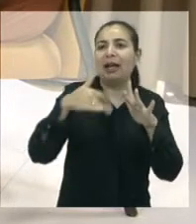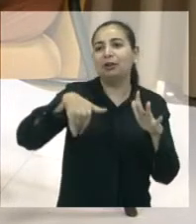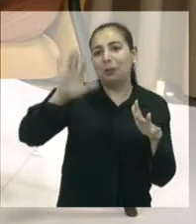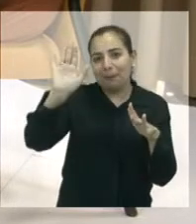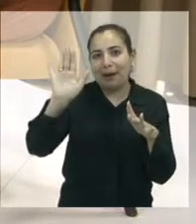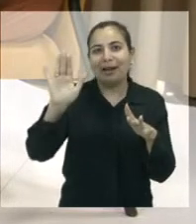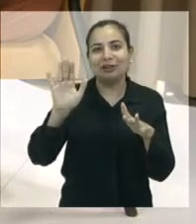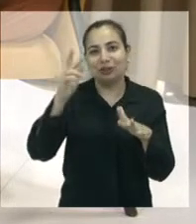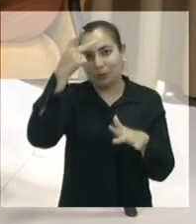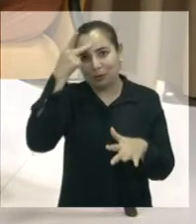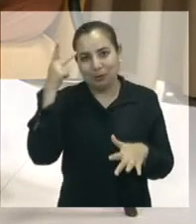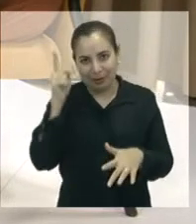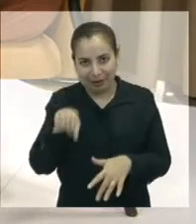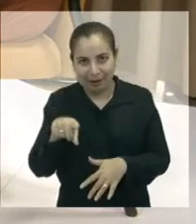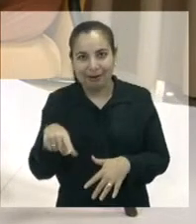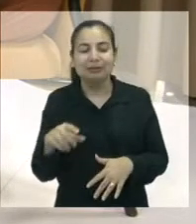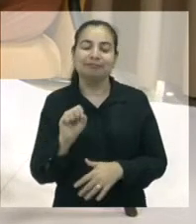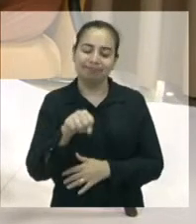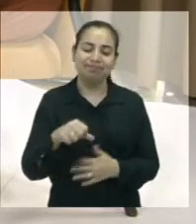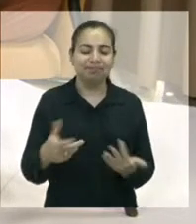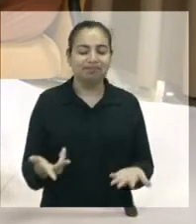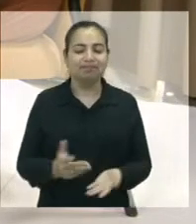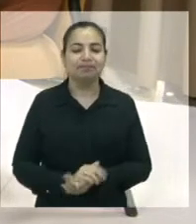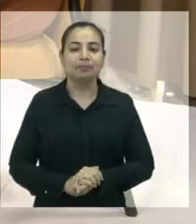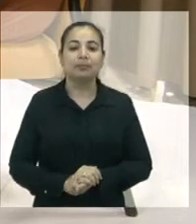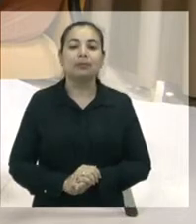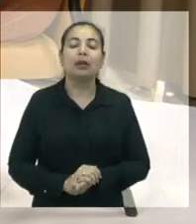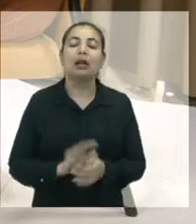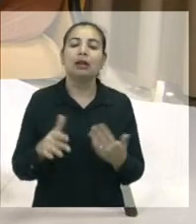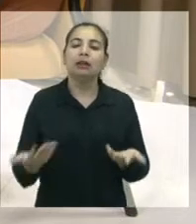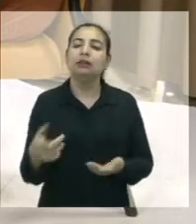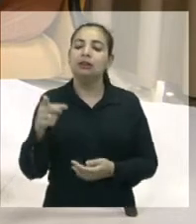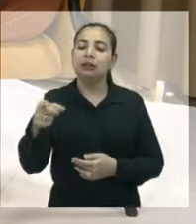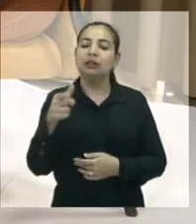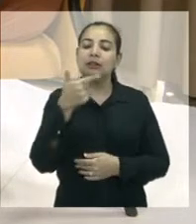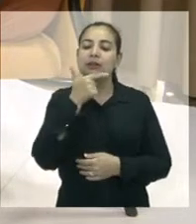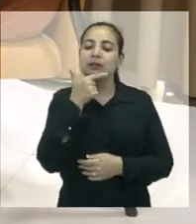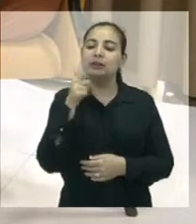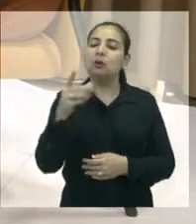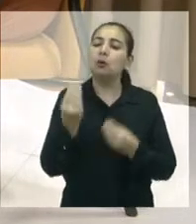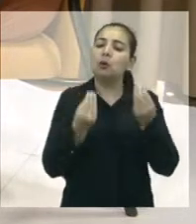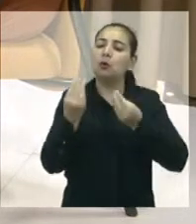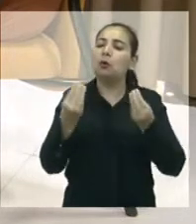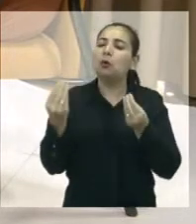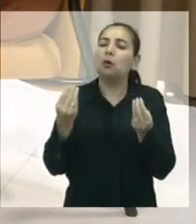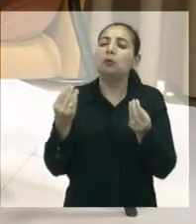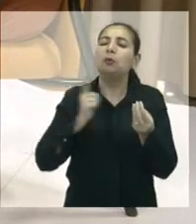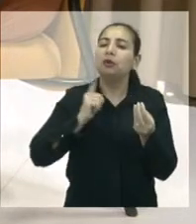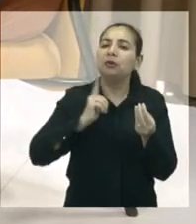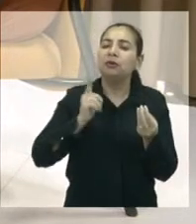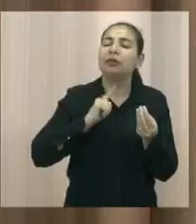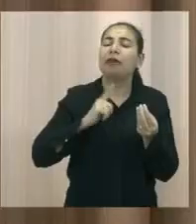acompanha esse avanço da Defensoria nesses últimos tempos, em outros momentos, inclusive nós